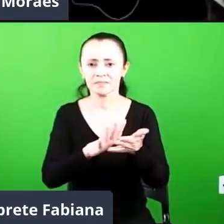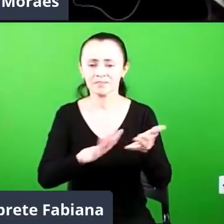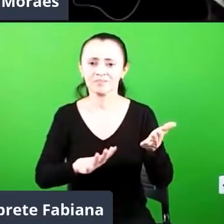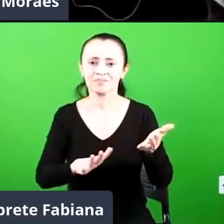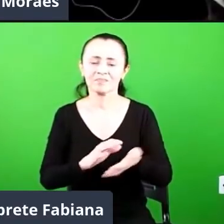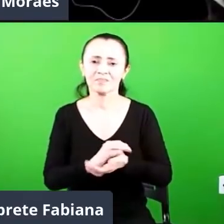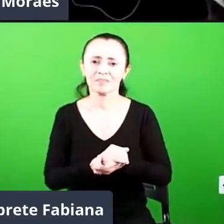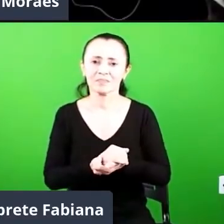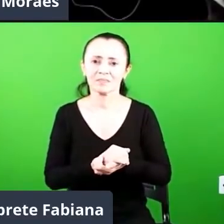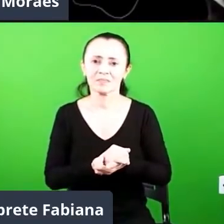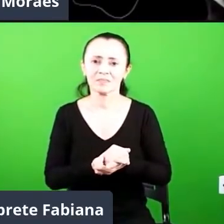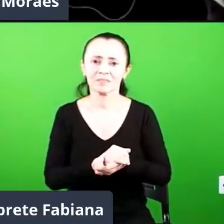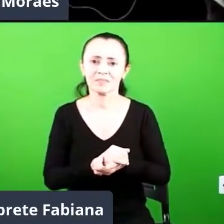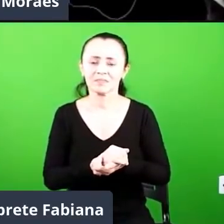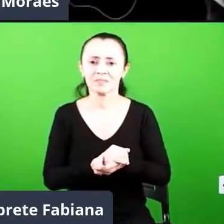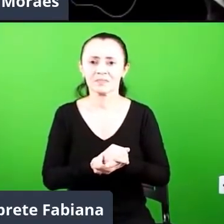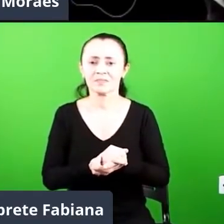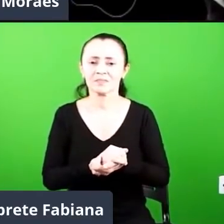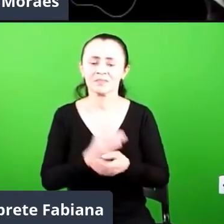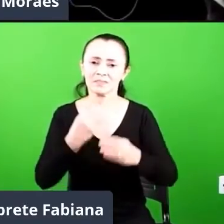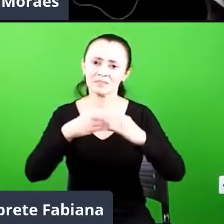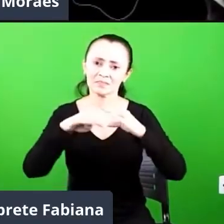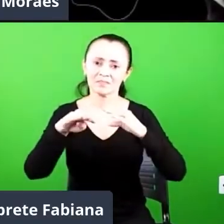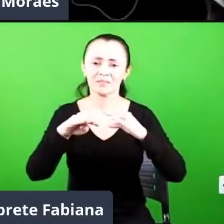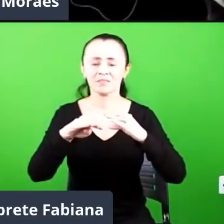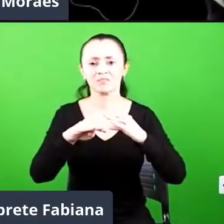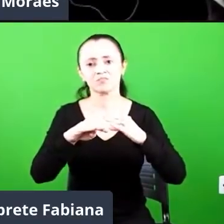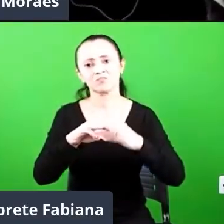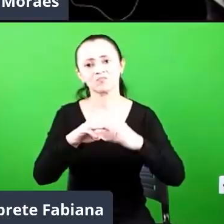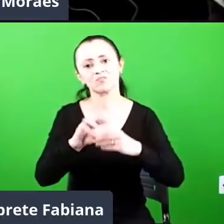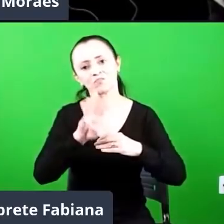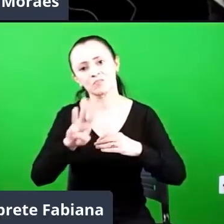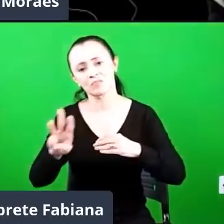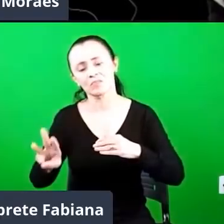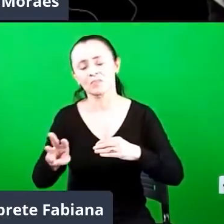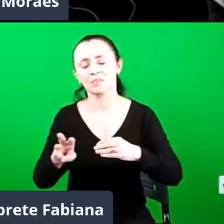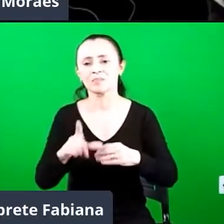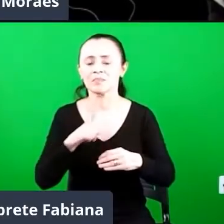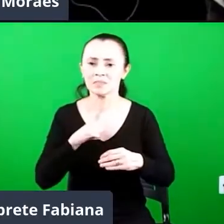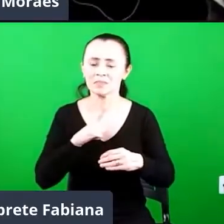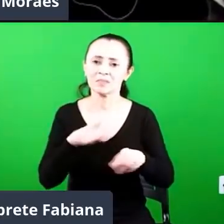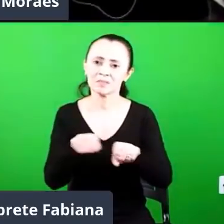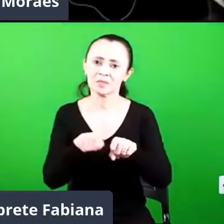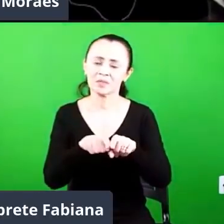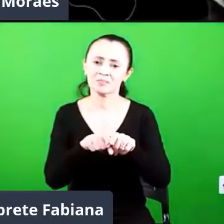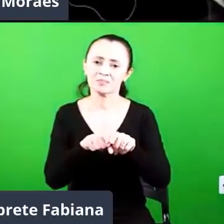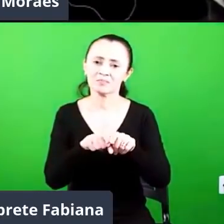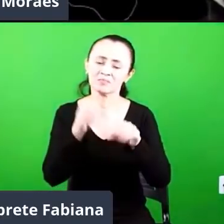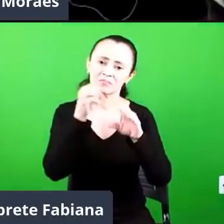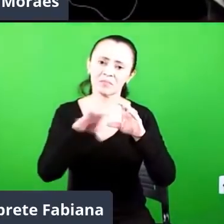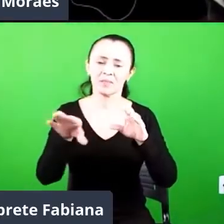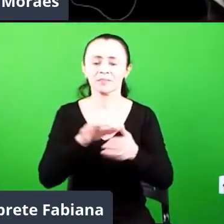ser enviado no e-mail, que também estará disponível no blog. E os textos que a professora Sheila